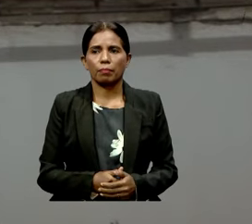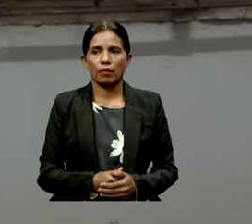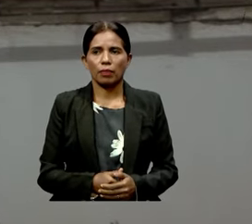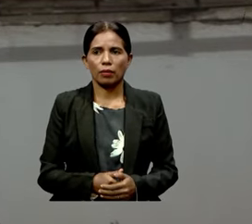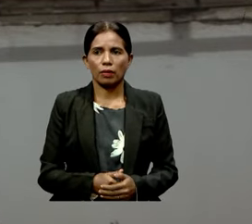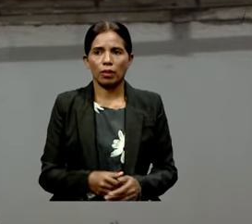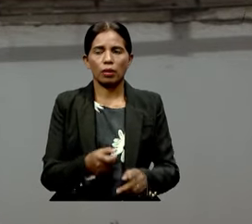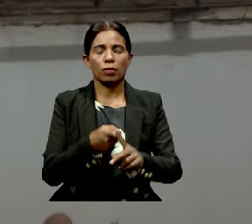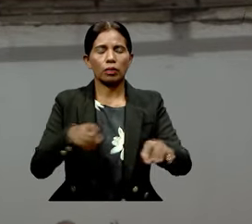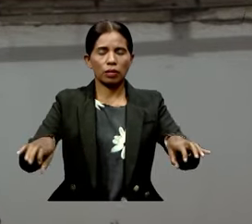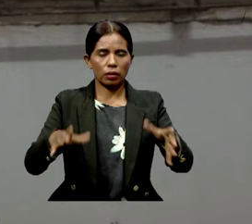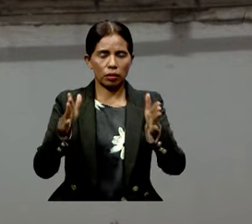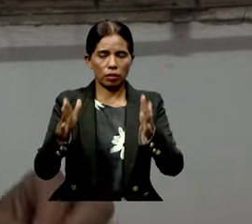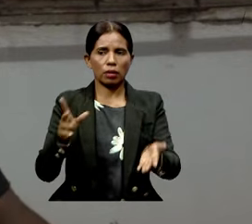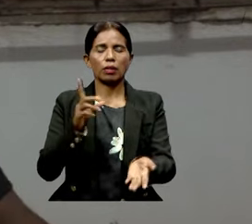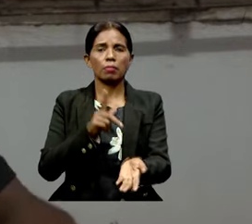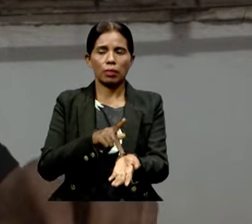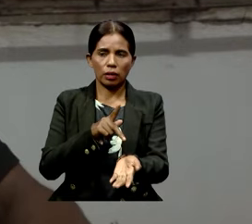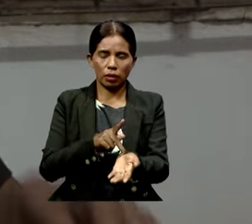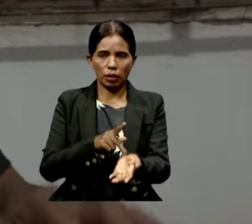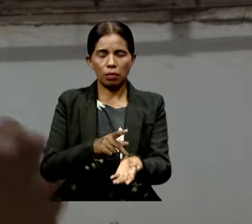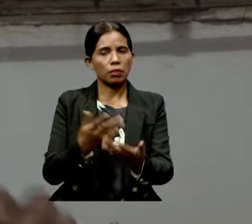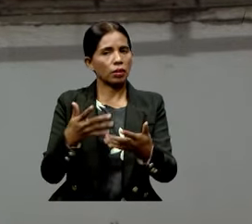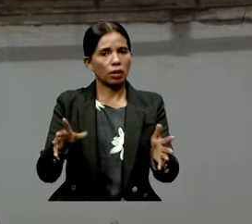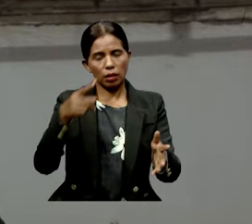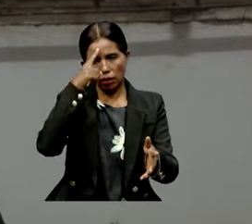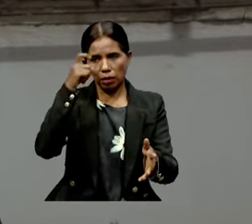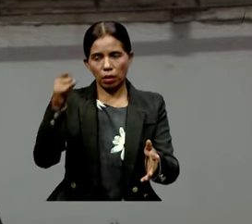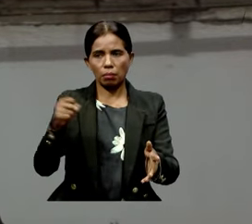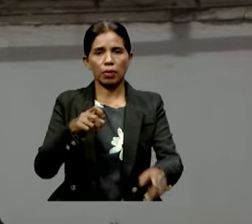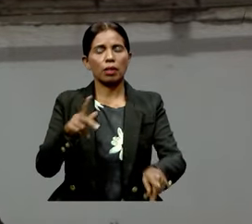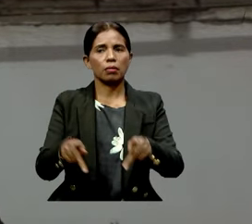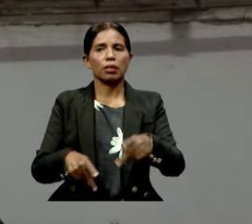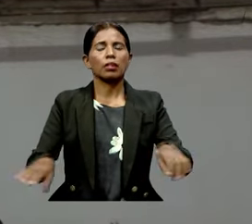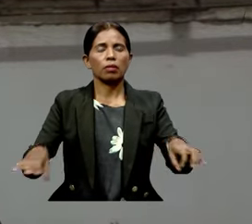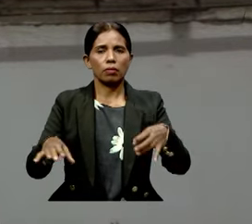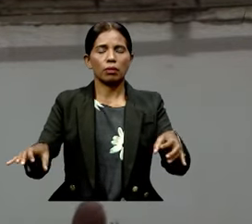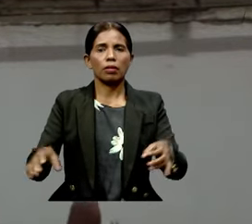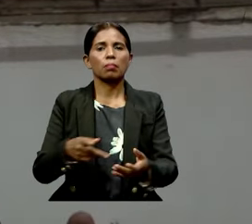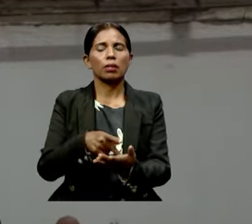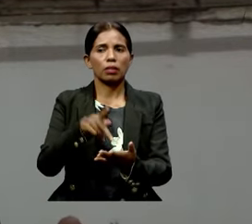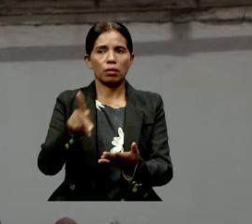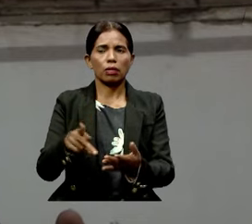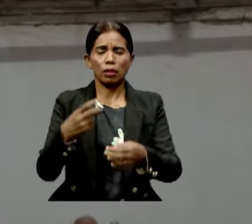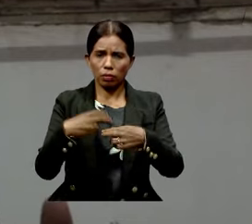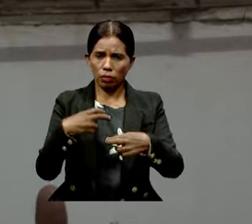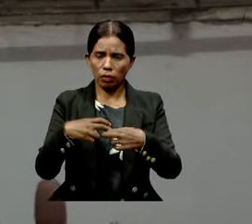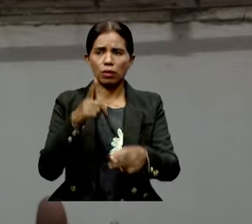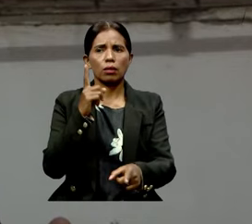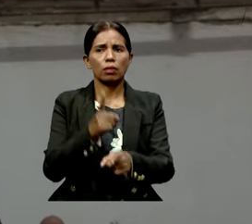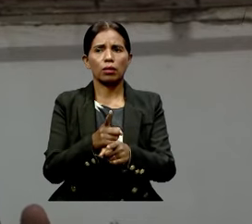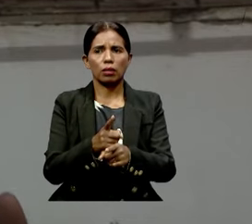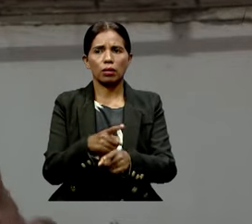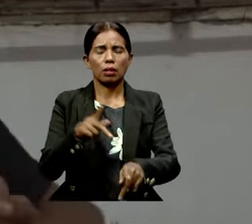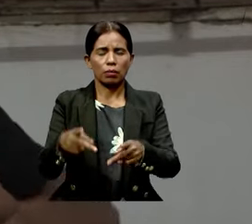liu-liu parteira, né, lá iha, tamba durante né, contratado. Né, mais pior liu. Né, relação é